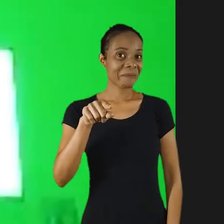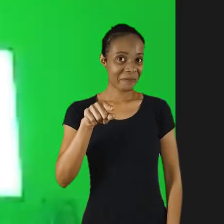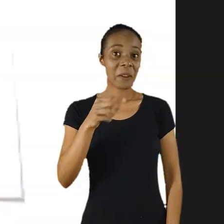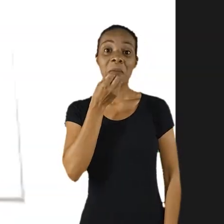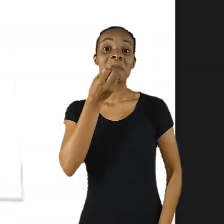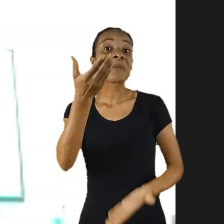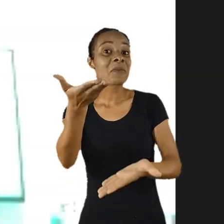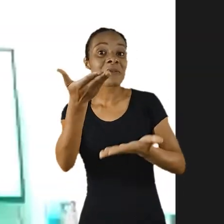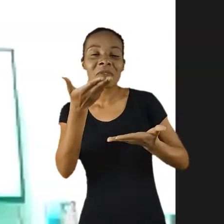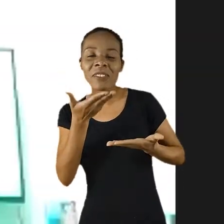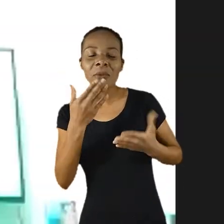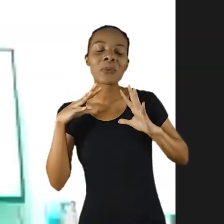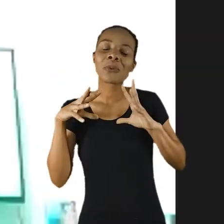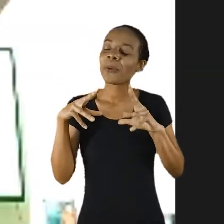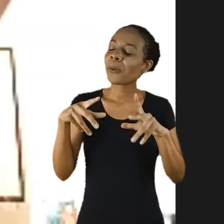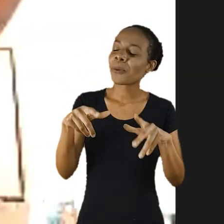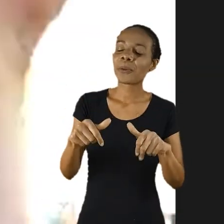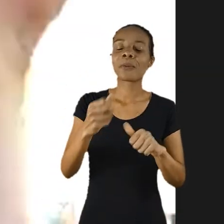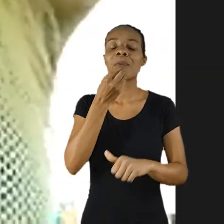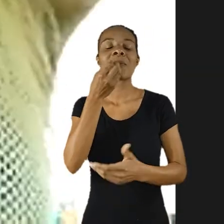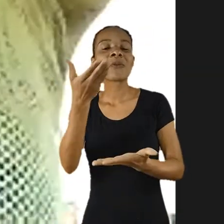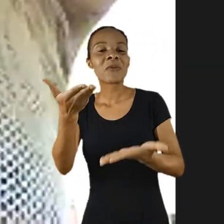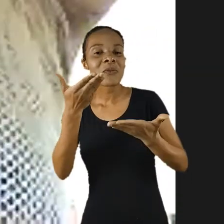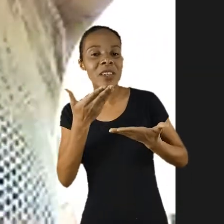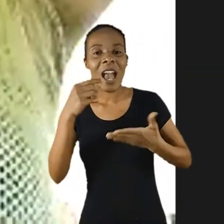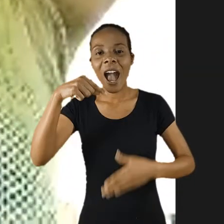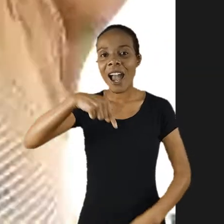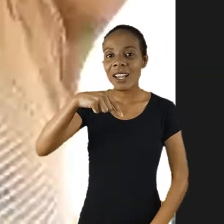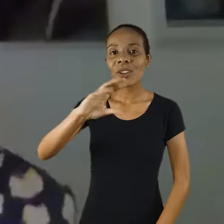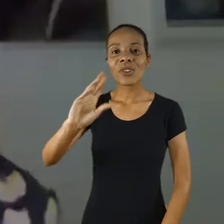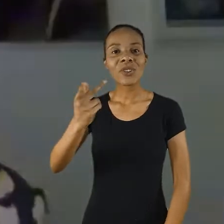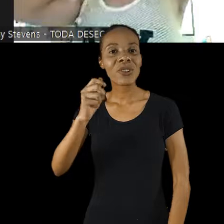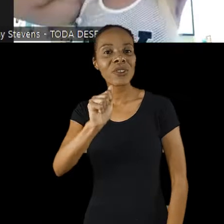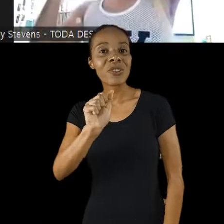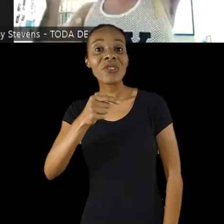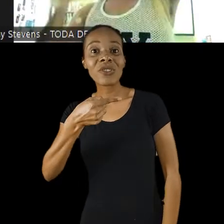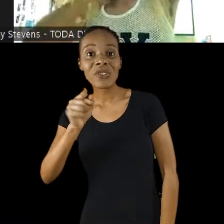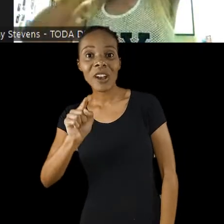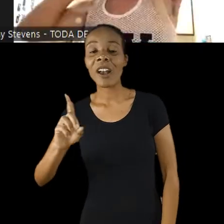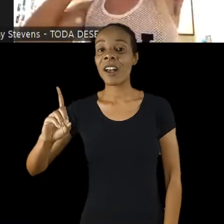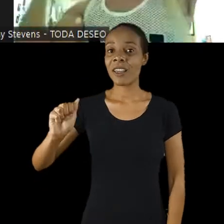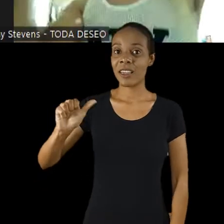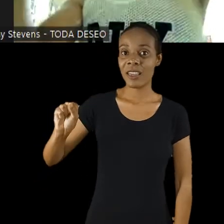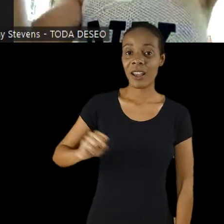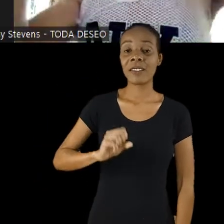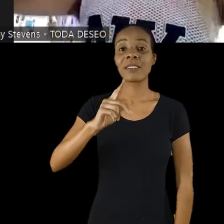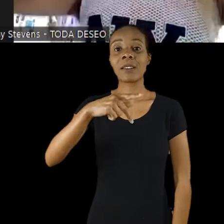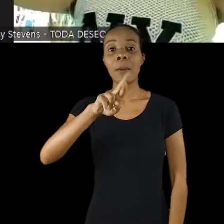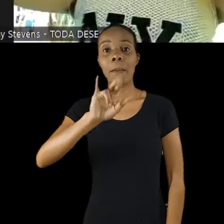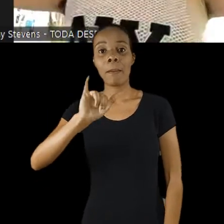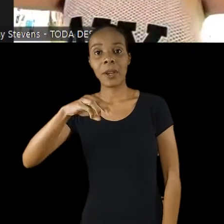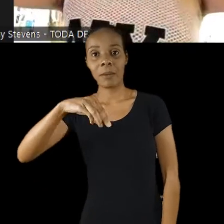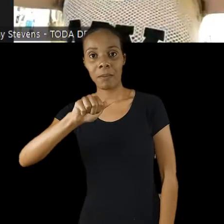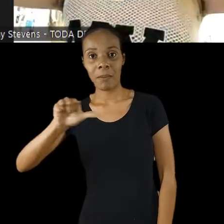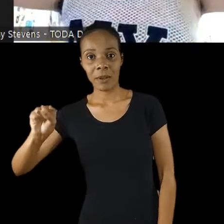Sejam bem-vindos, todo mundo aqui ao Chá das Primas. Chá das Primas, que é um evento que a gente começou em 2015. Nós